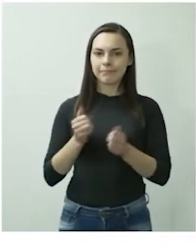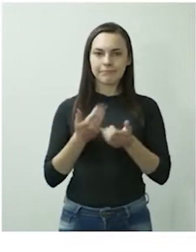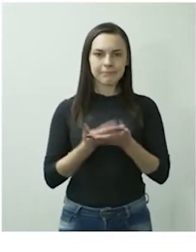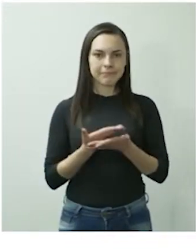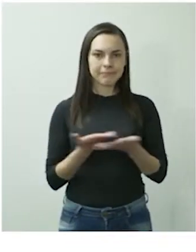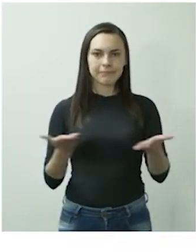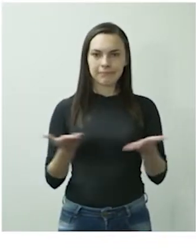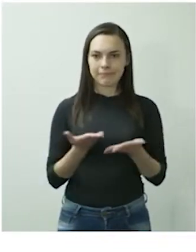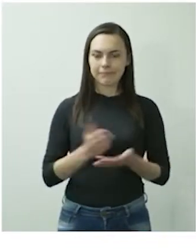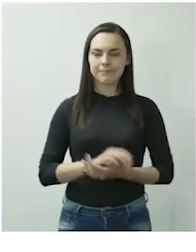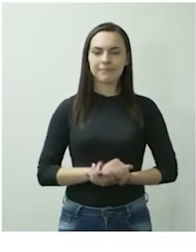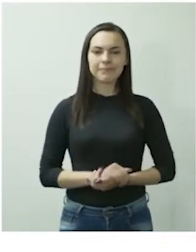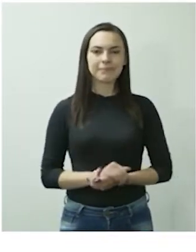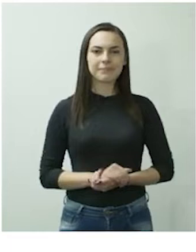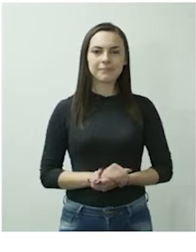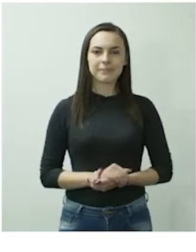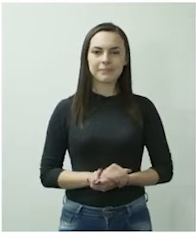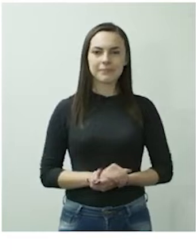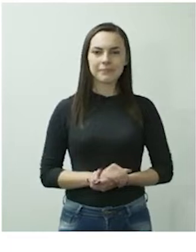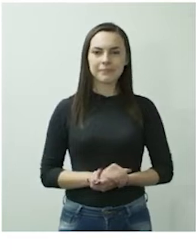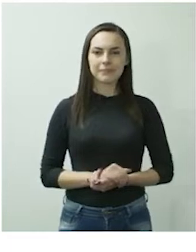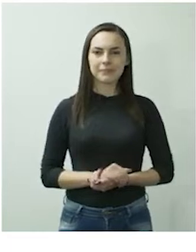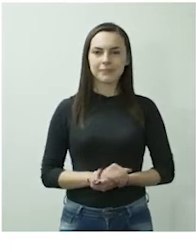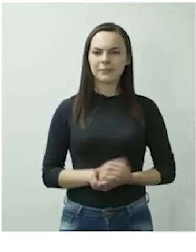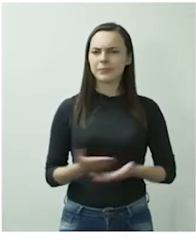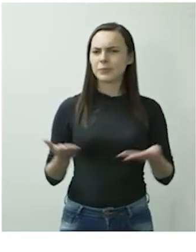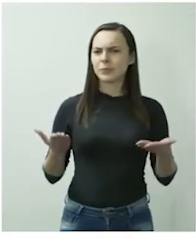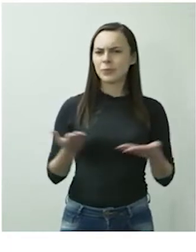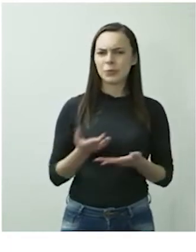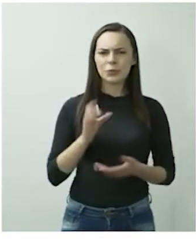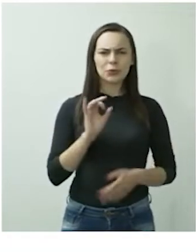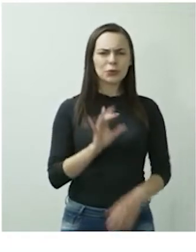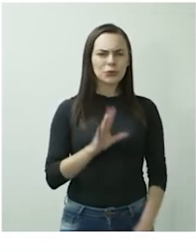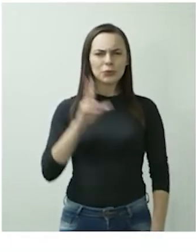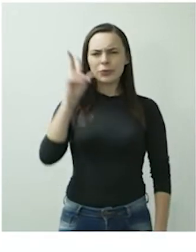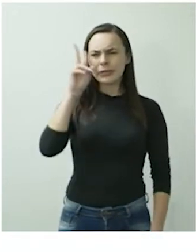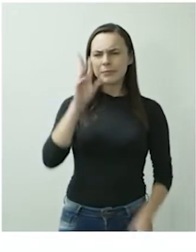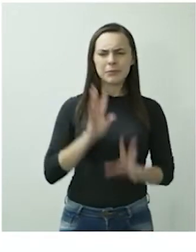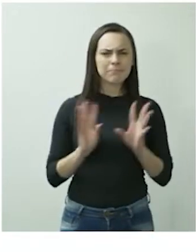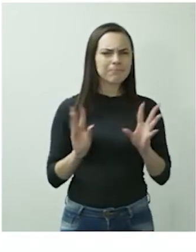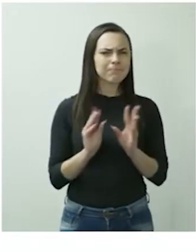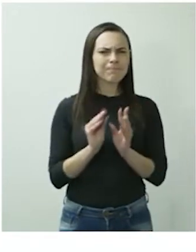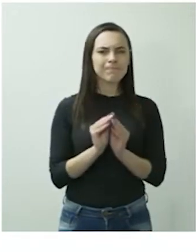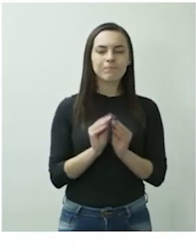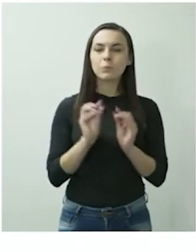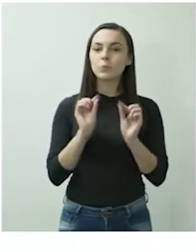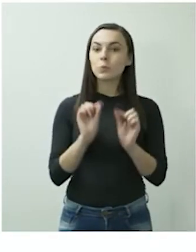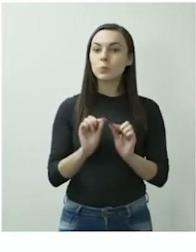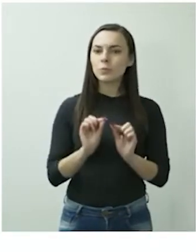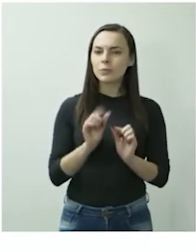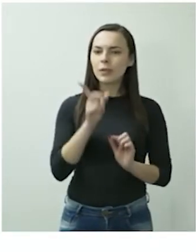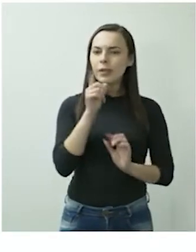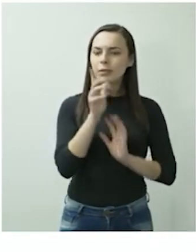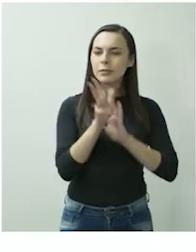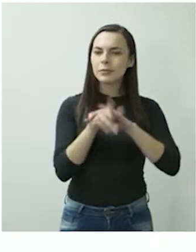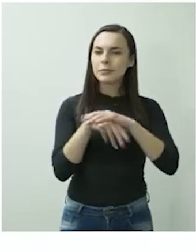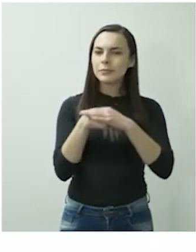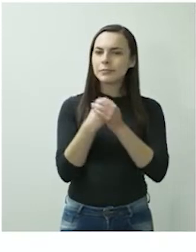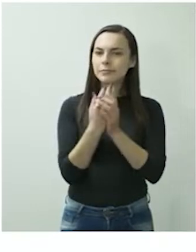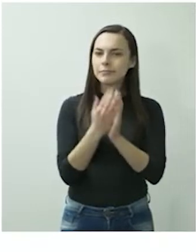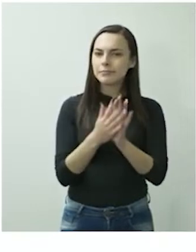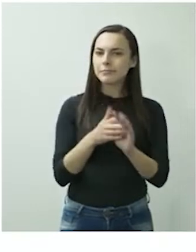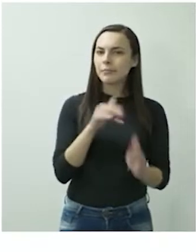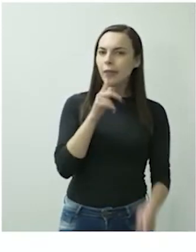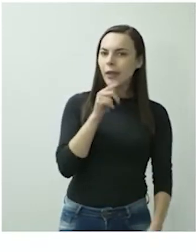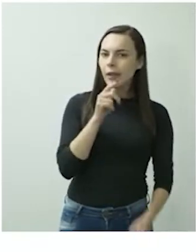hoje. Hoje nós vamos só lembrar um pouquinho da importância de lavar as mãos com água e